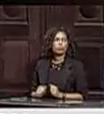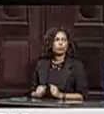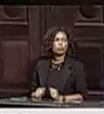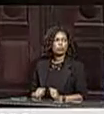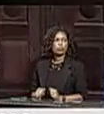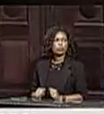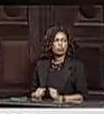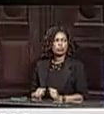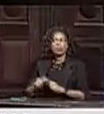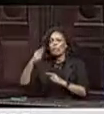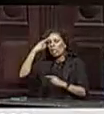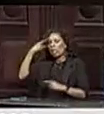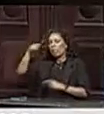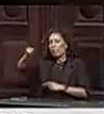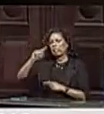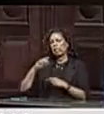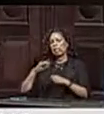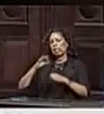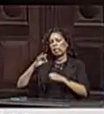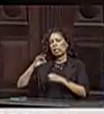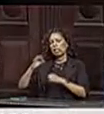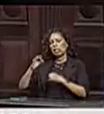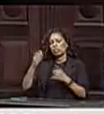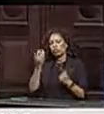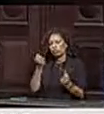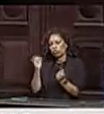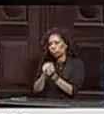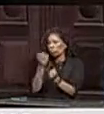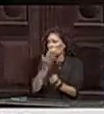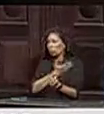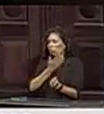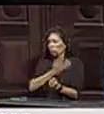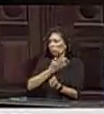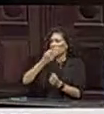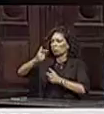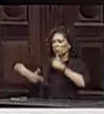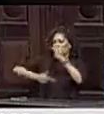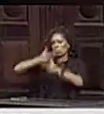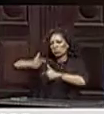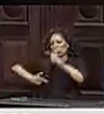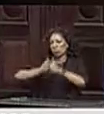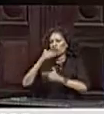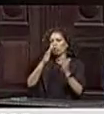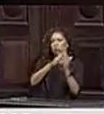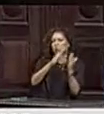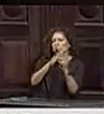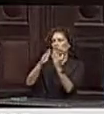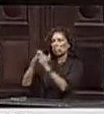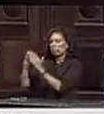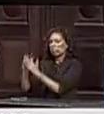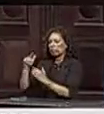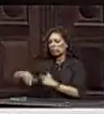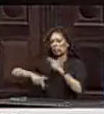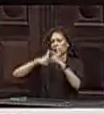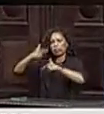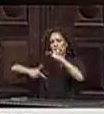outros companheiros trabalhistas, pedetistas, brizolistas, mas acima de tudo, lutadores